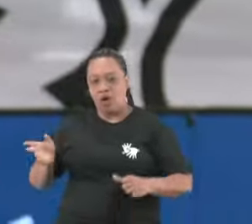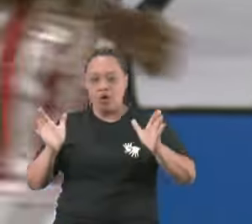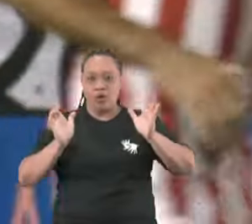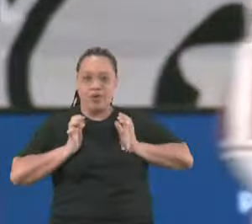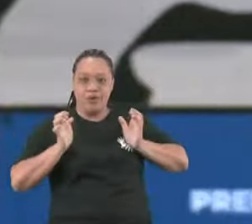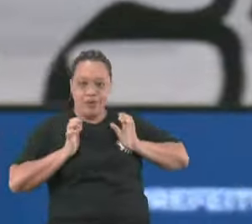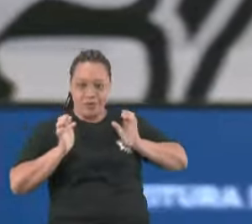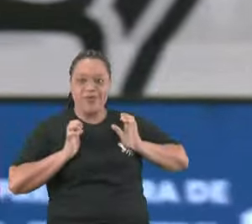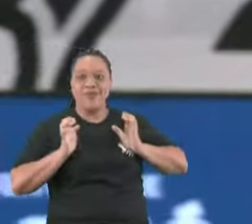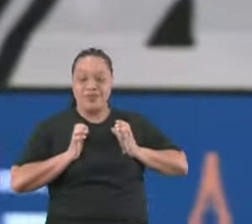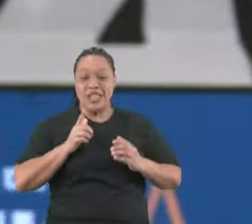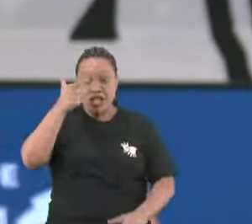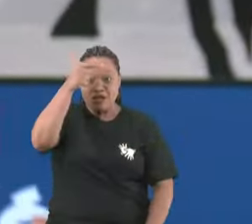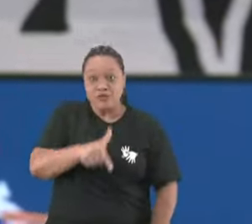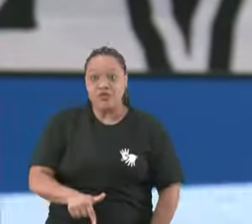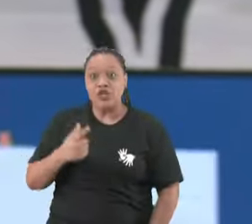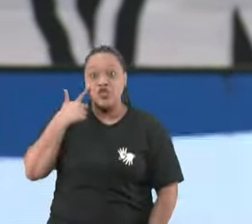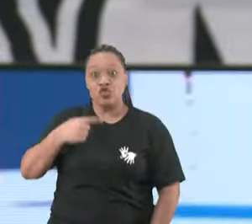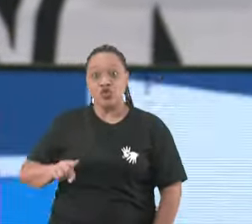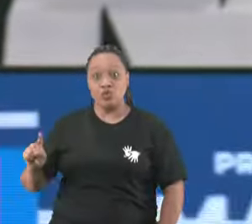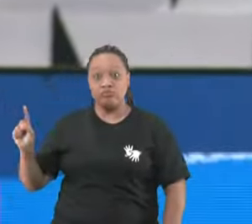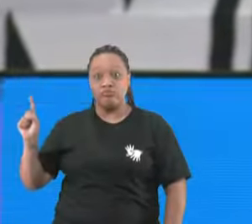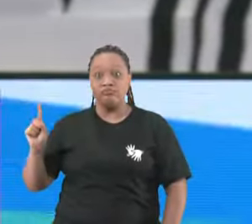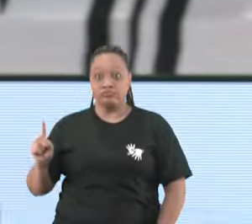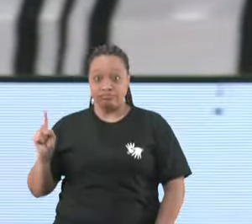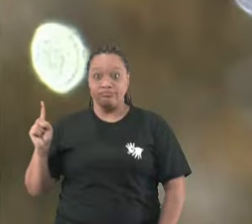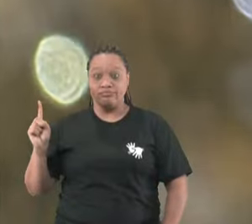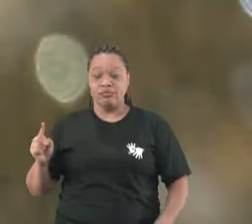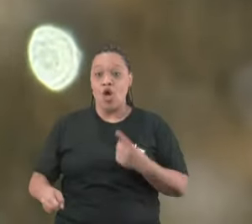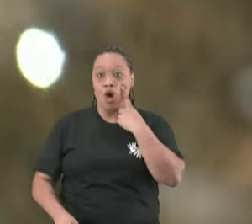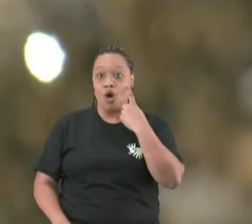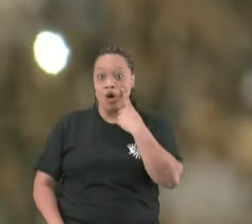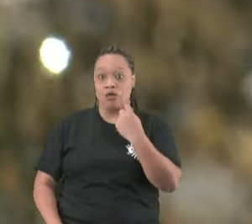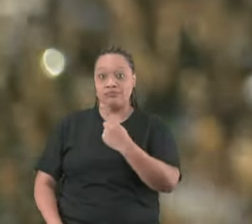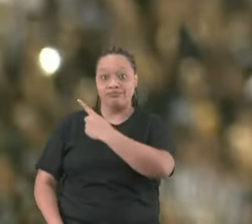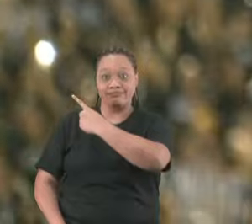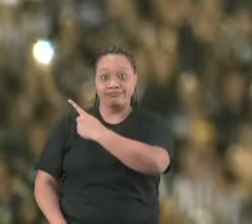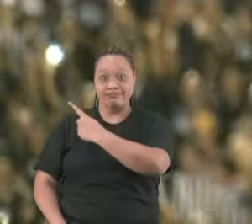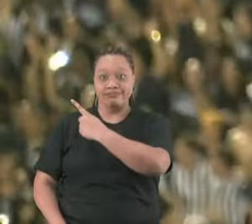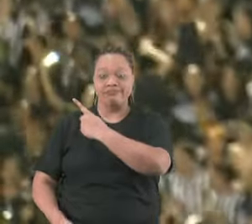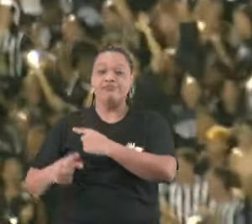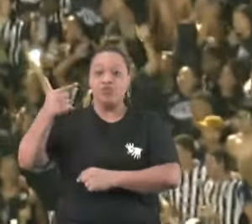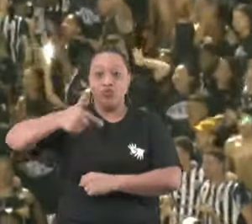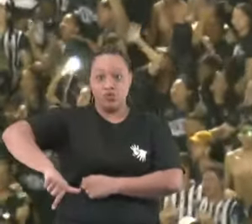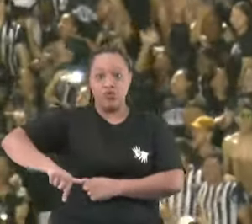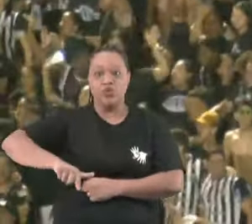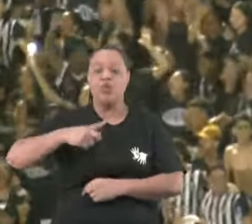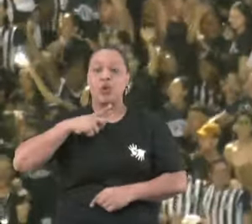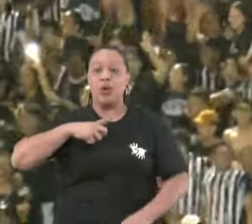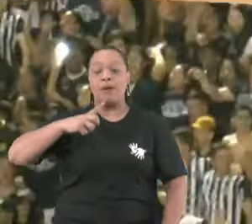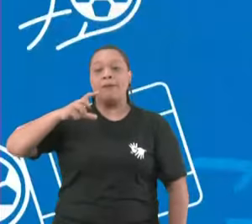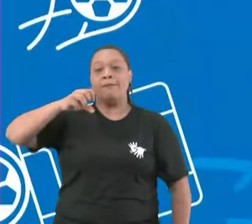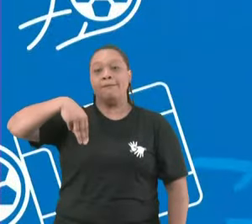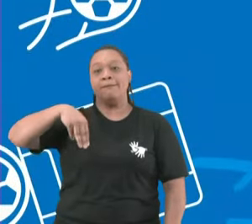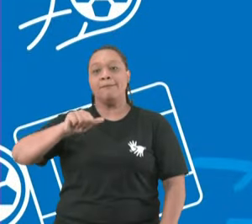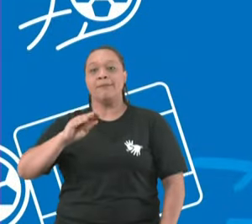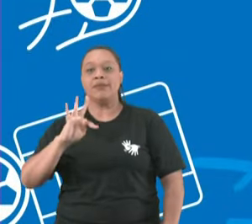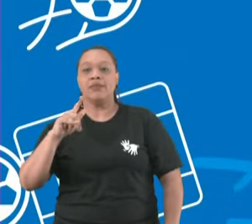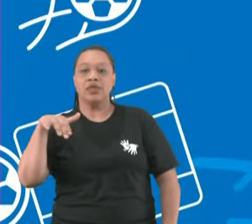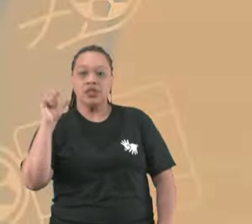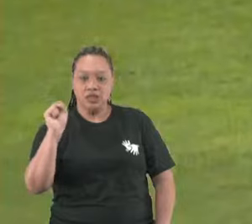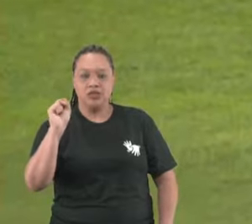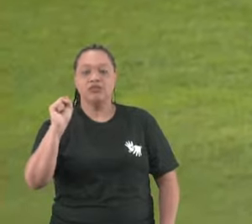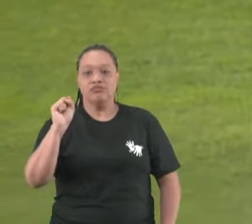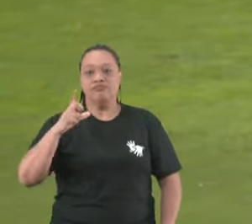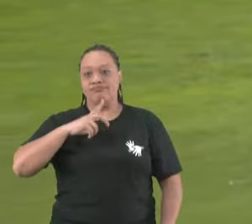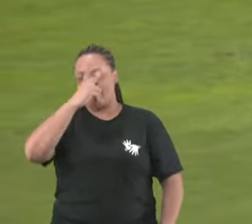A gente vai ver a repetição do lance. No cruzamento da cobrança da falta, o Matheus ele sai e se choca com quem